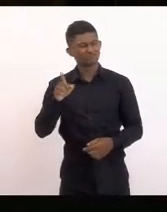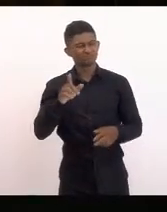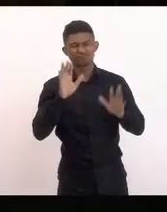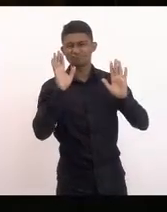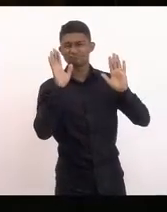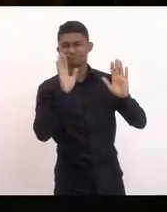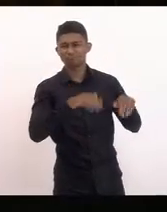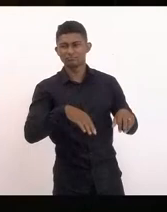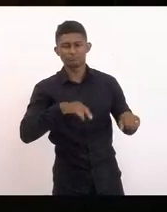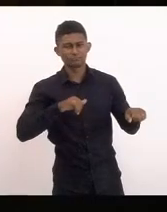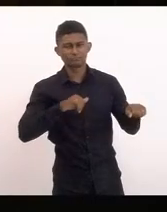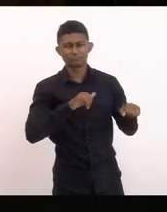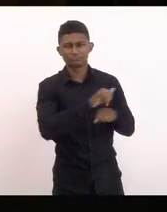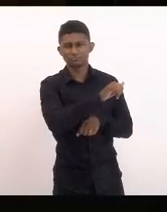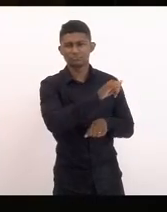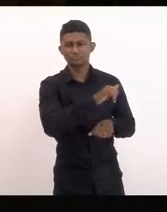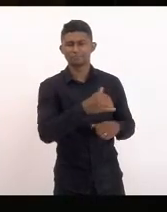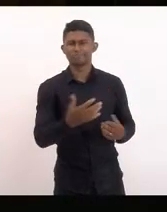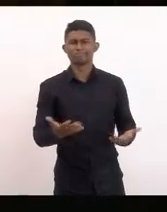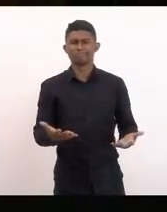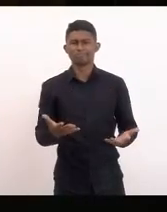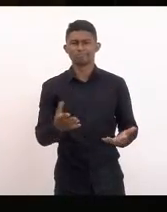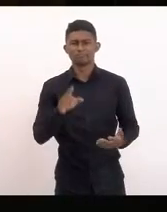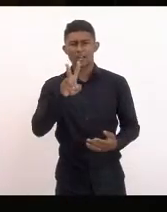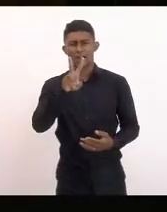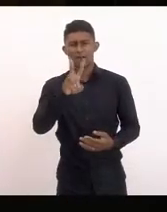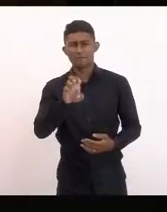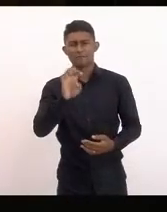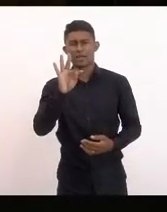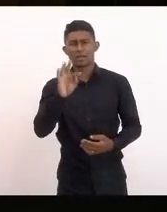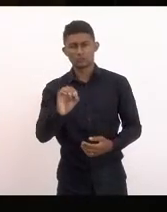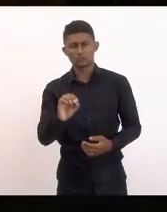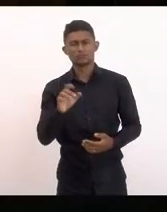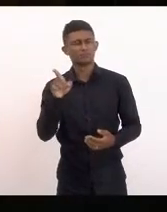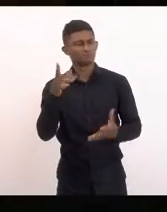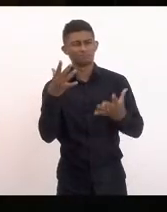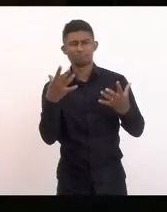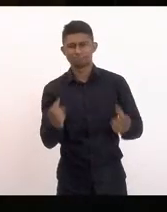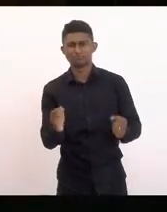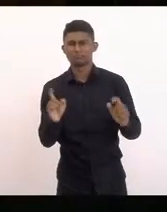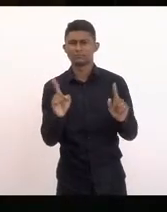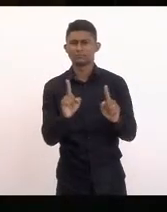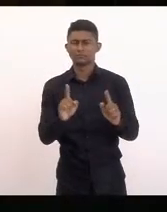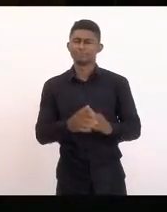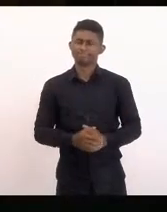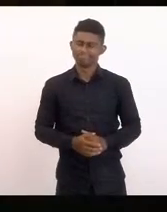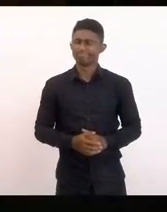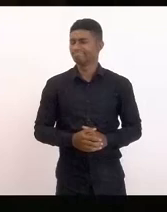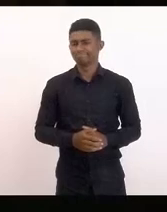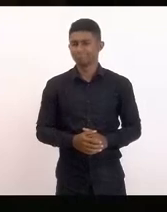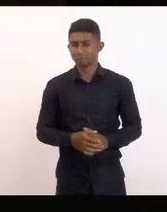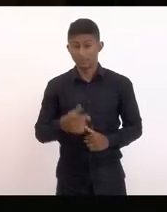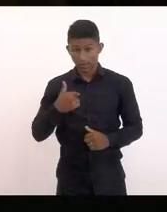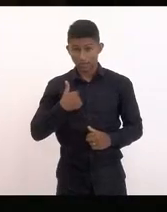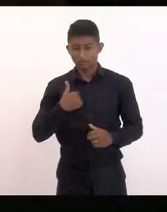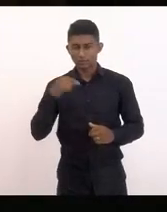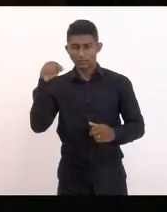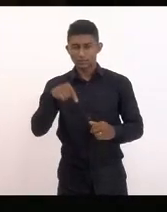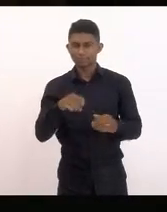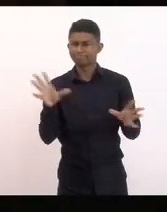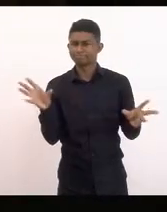simplesmente vai lá e veta tudo o que foi acordado. Eu vou ser bem breve, porque eu estou nesse